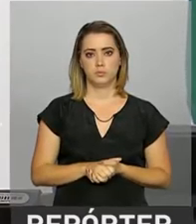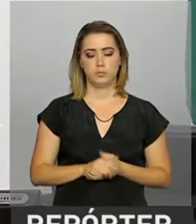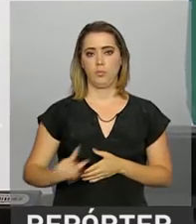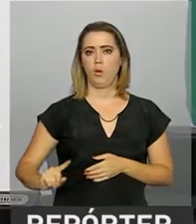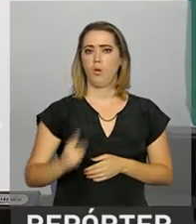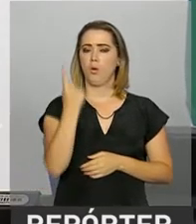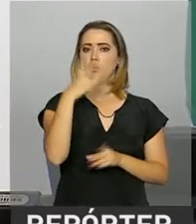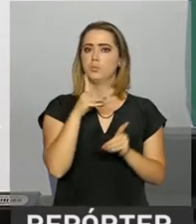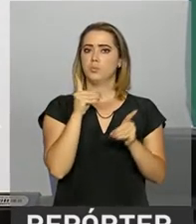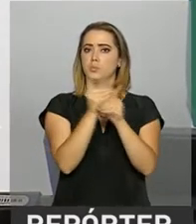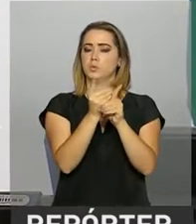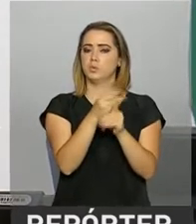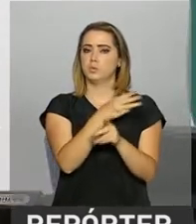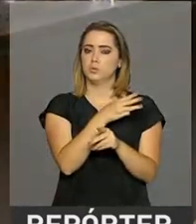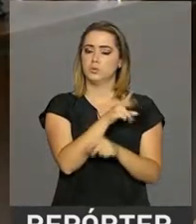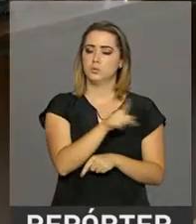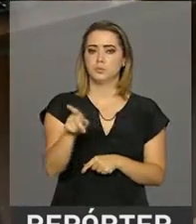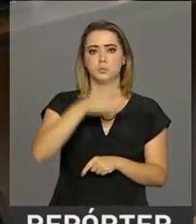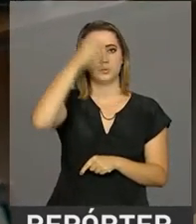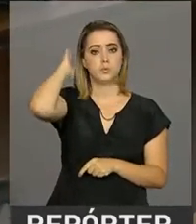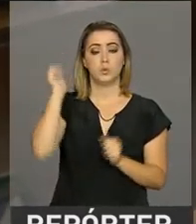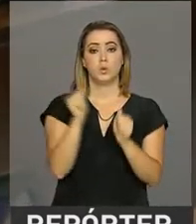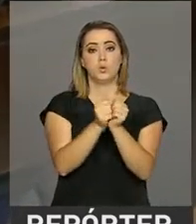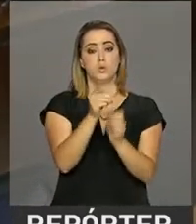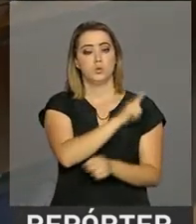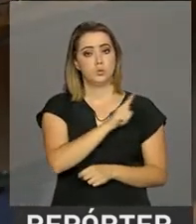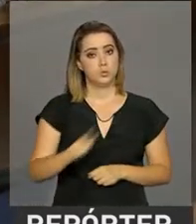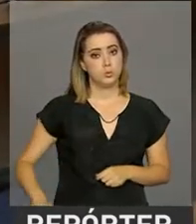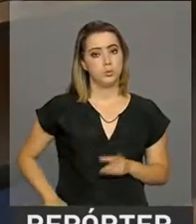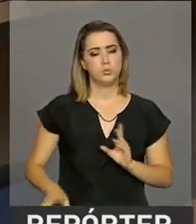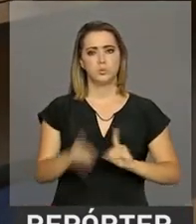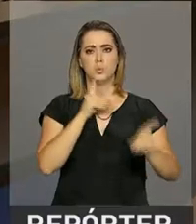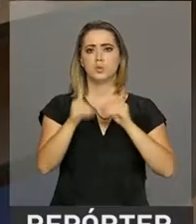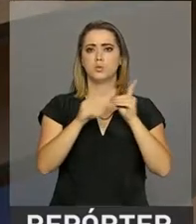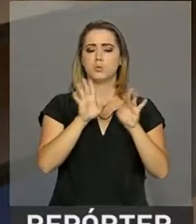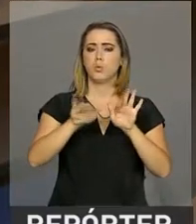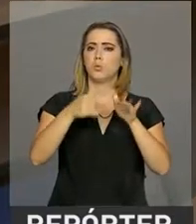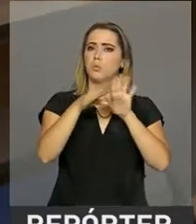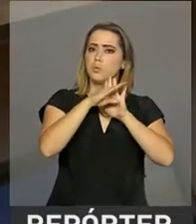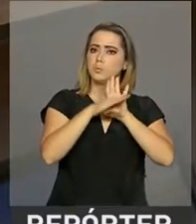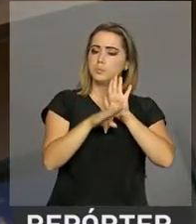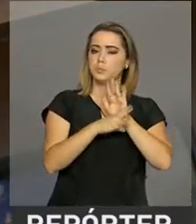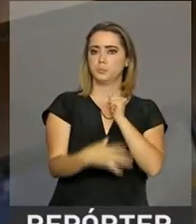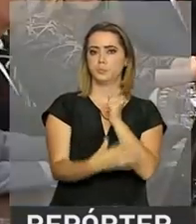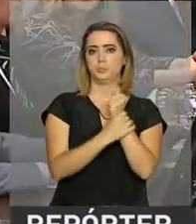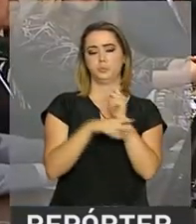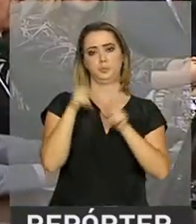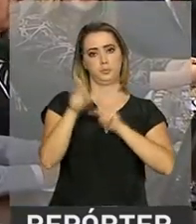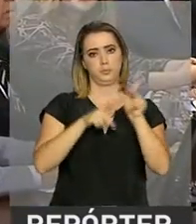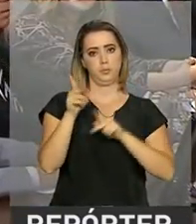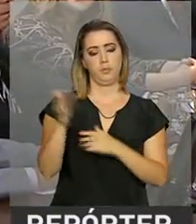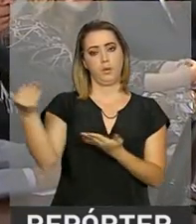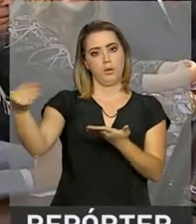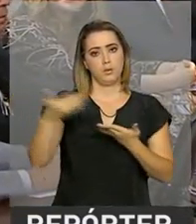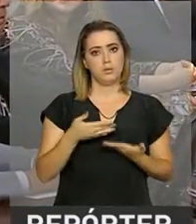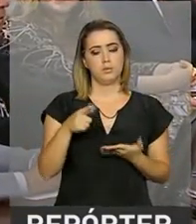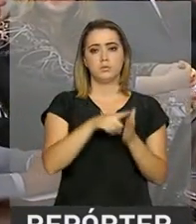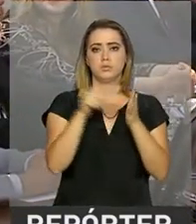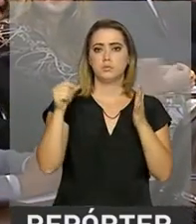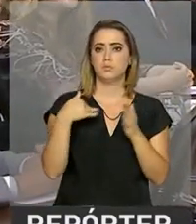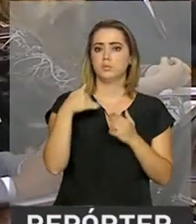foi o primeiro encontro do presidente Michel Temer com governadores para discutir o Plano Nacional de Segurança Pública. Ao todo, vieram ao Palácio